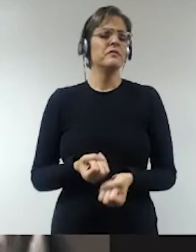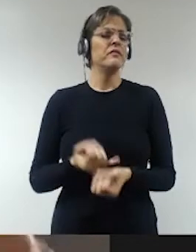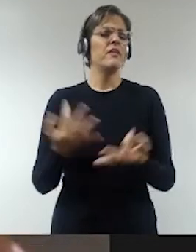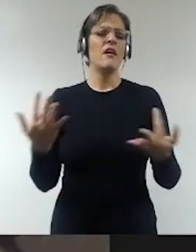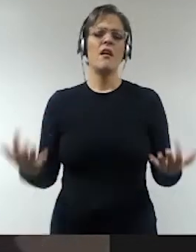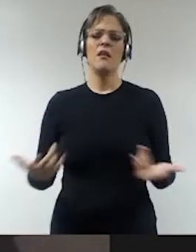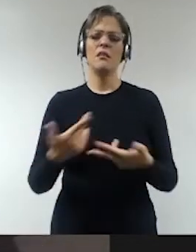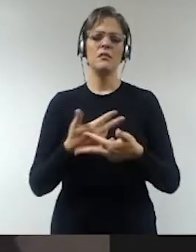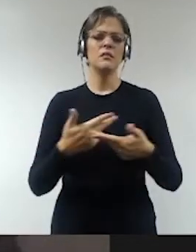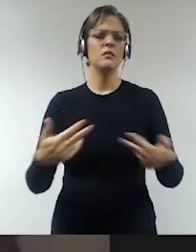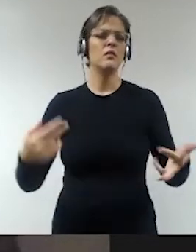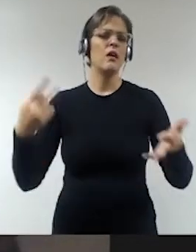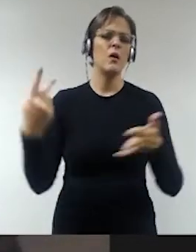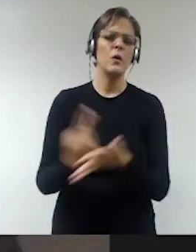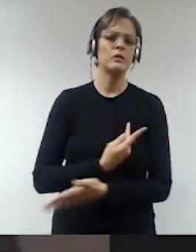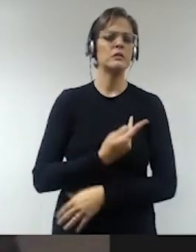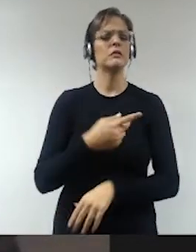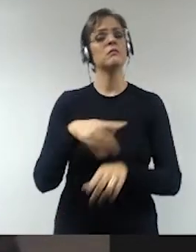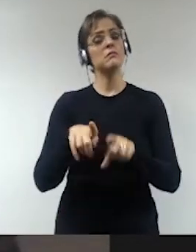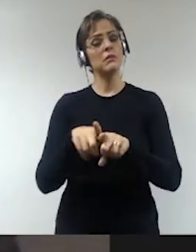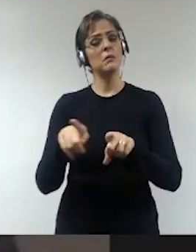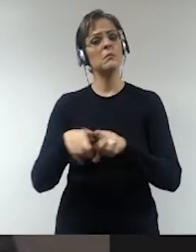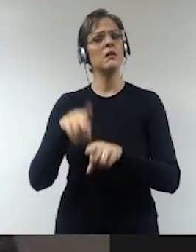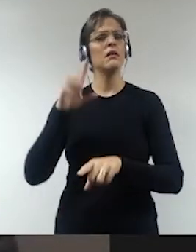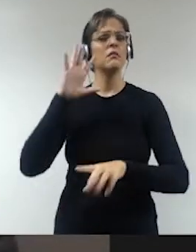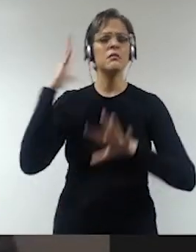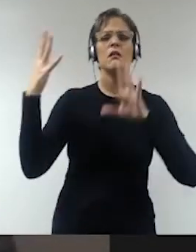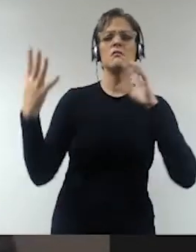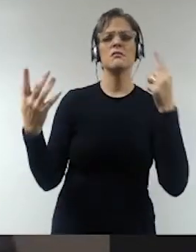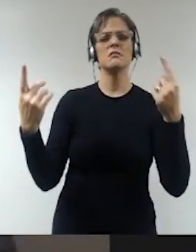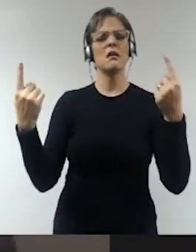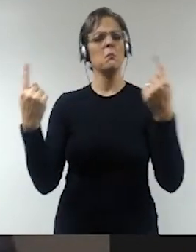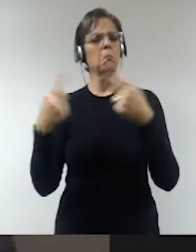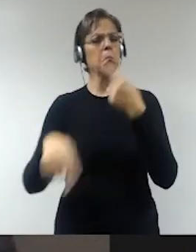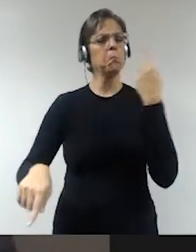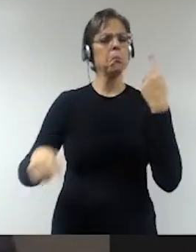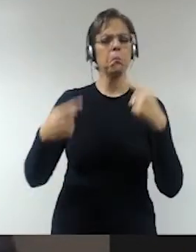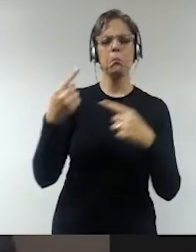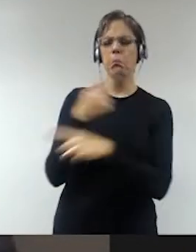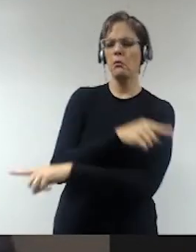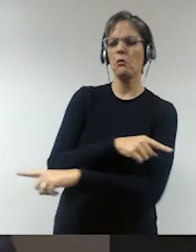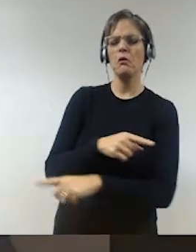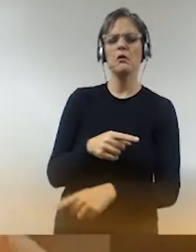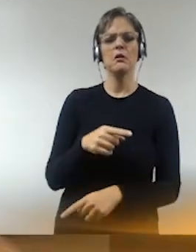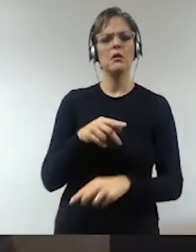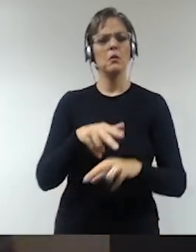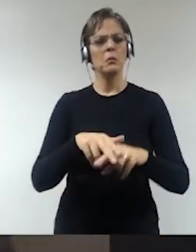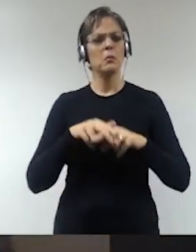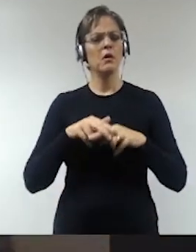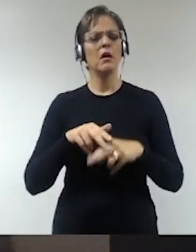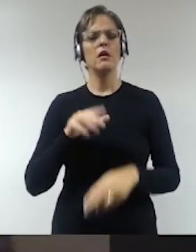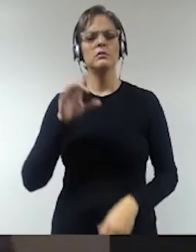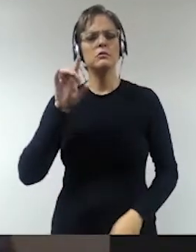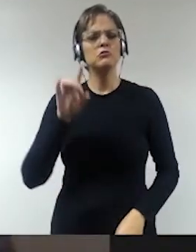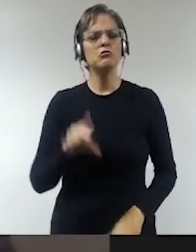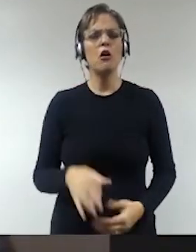e ultimamente com tantas decisões contraditórias, decisões com bases unicamente